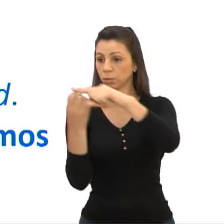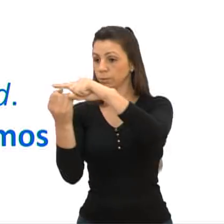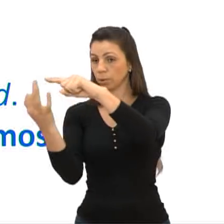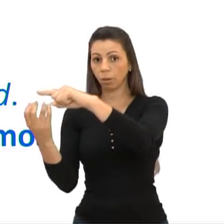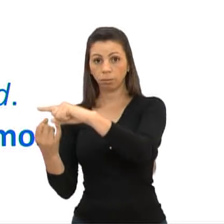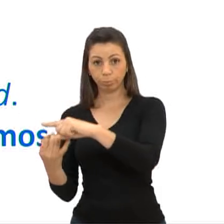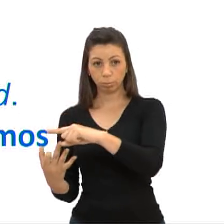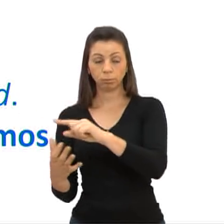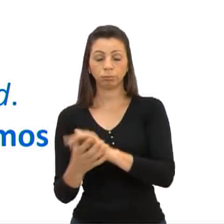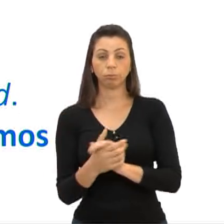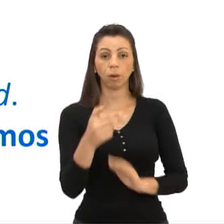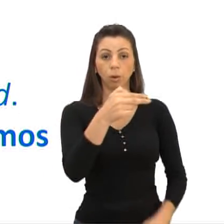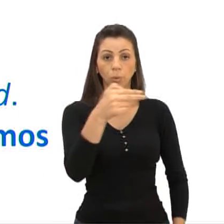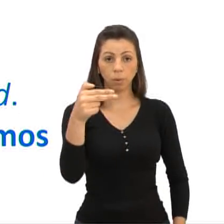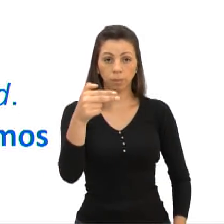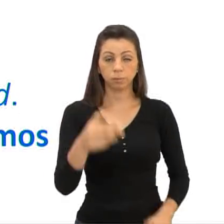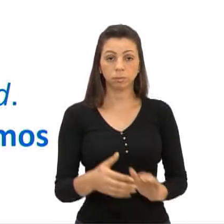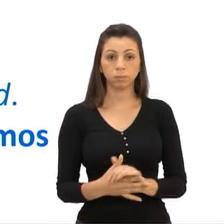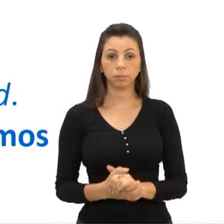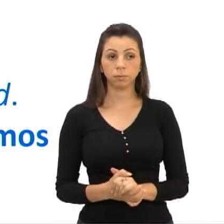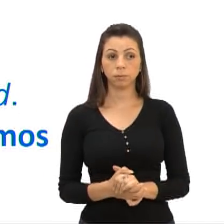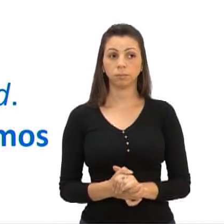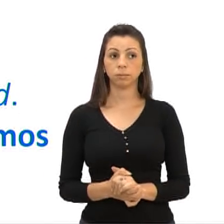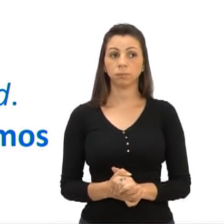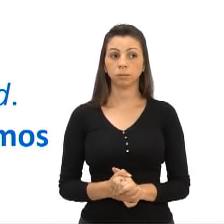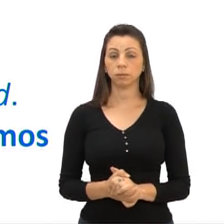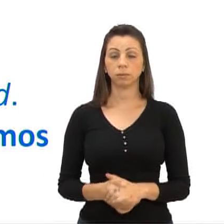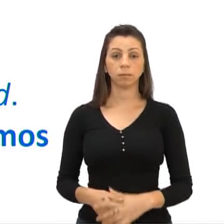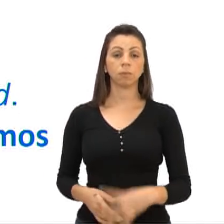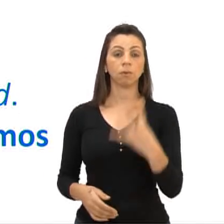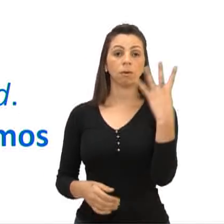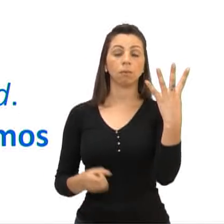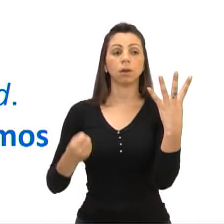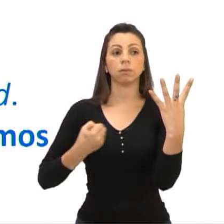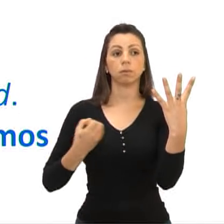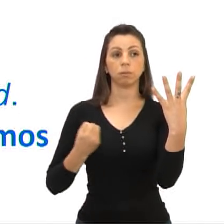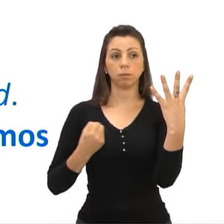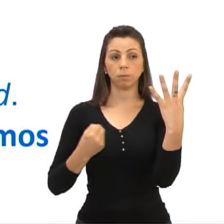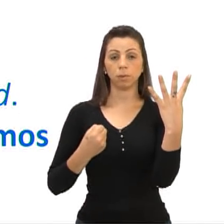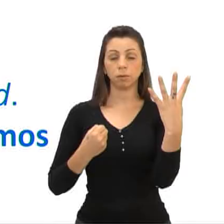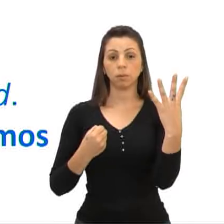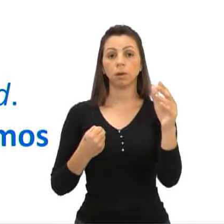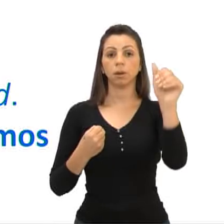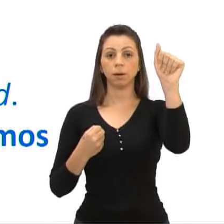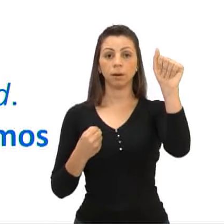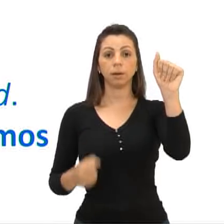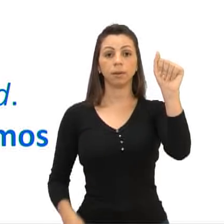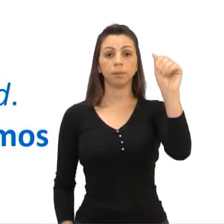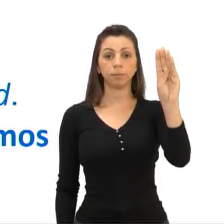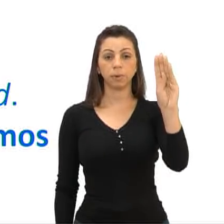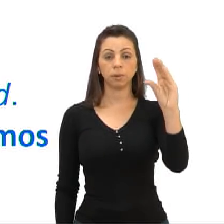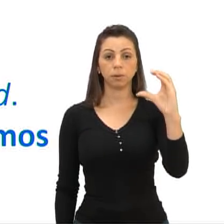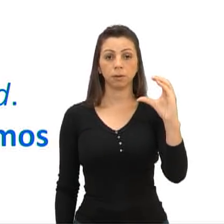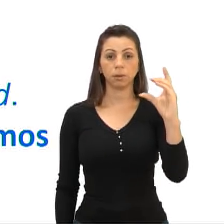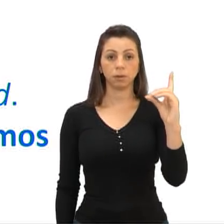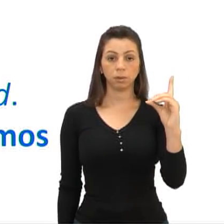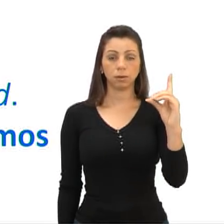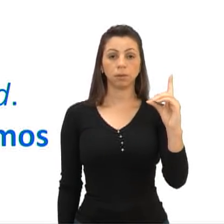regra. Quatro números racionais, aqui representados pela letra A, B, C e